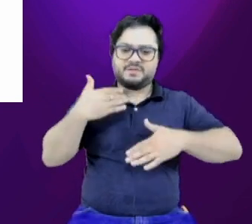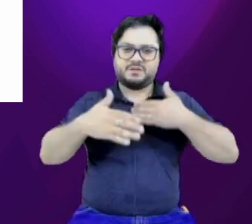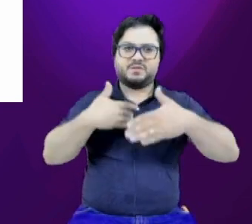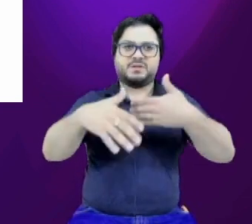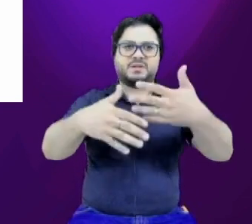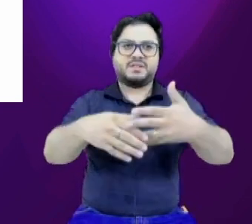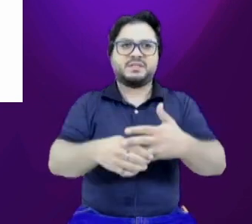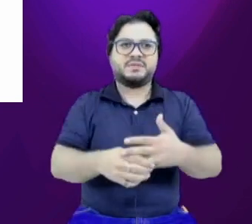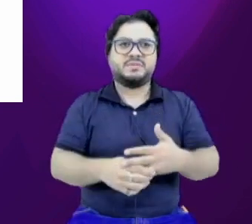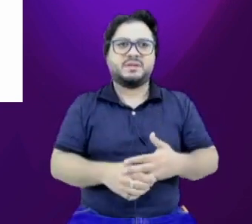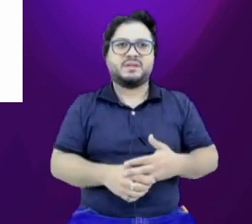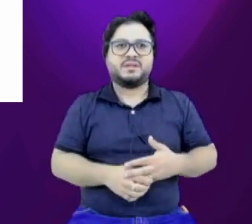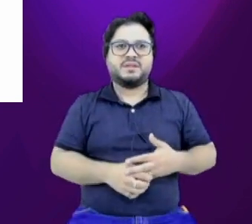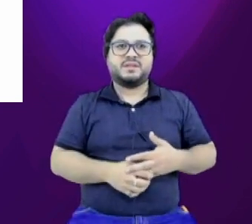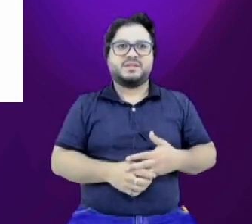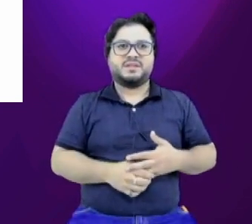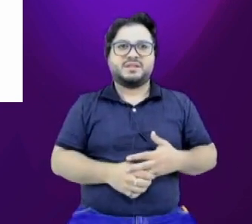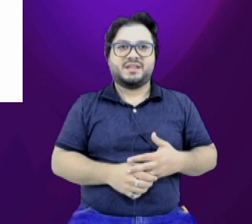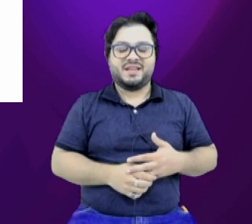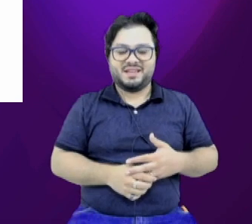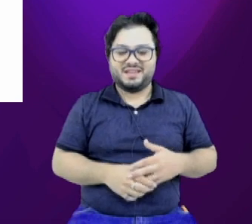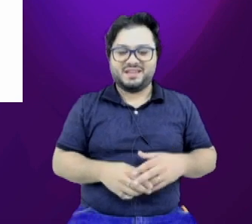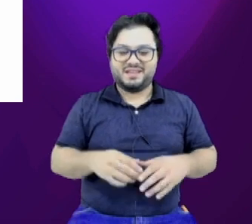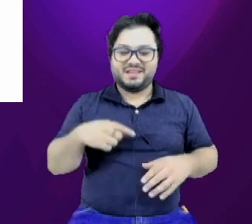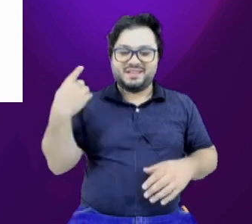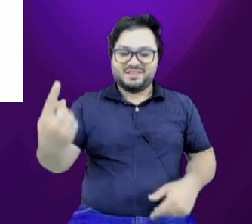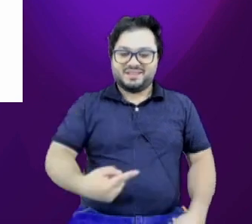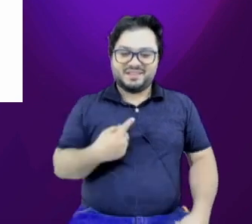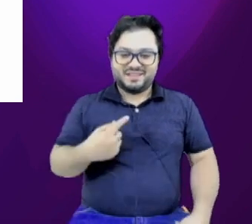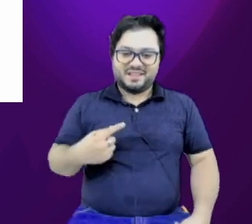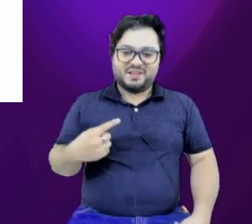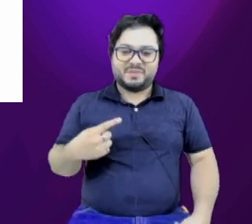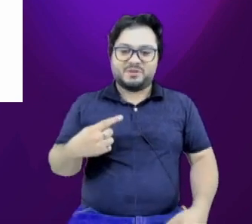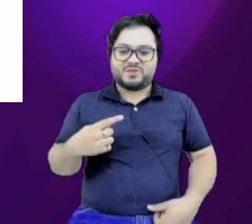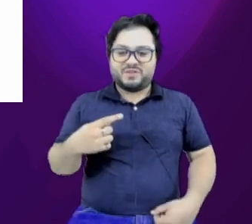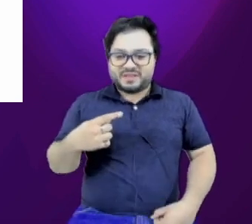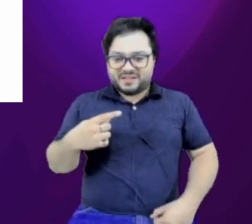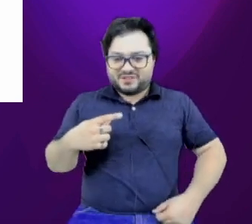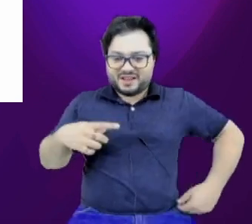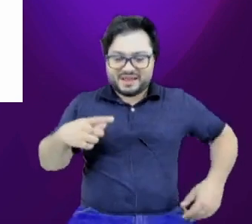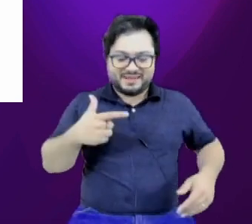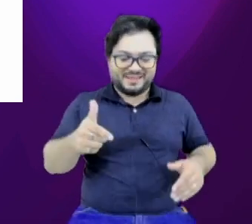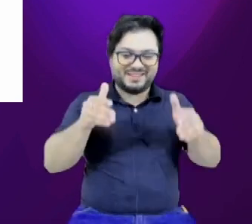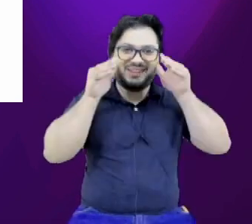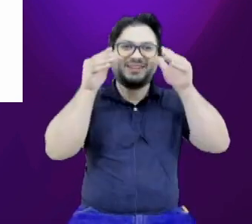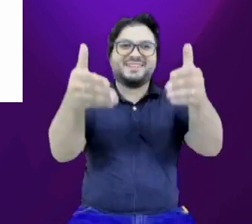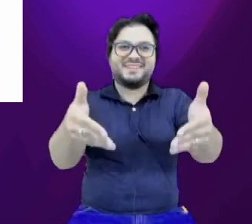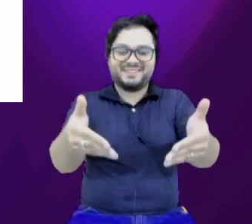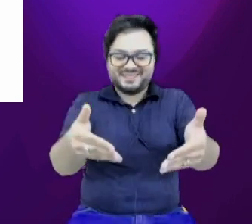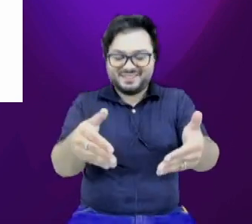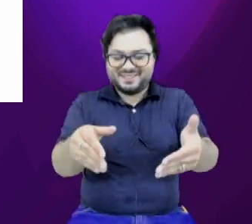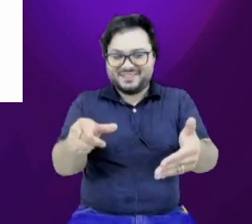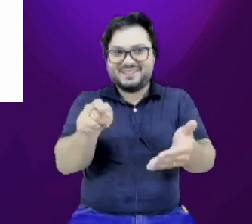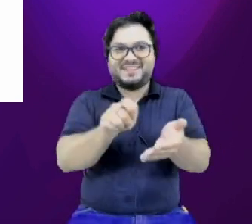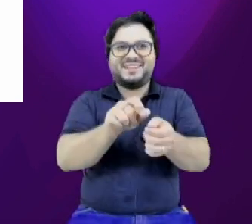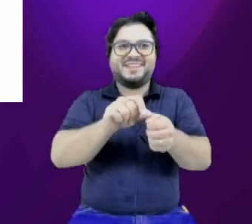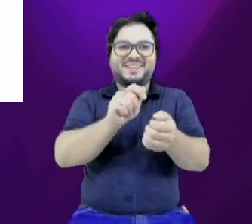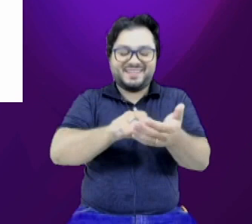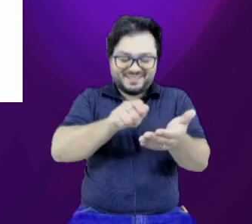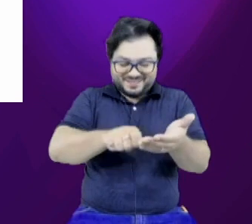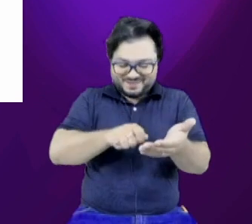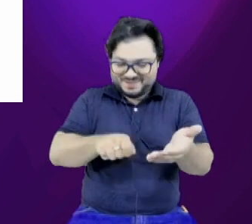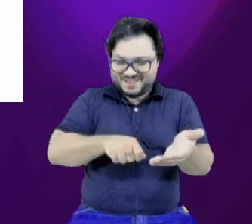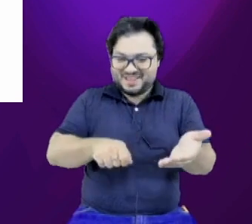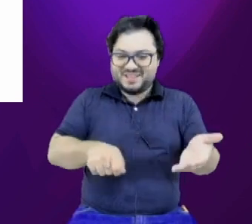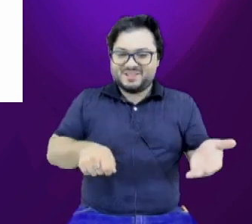de algoritmos, de deep learning, mas a gente não vai ter disponibilidade de especialistas para fazer essas anotações. Vai ser limitado